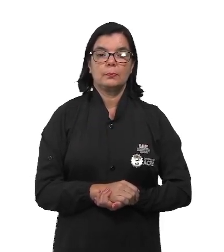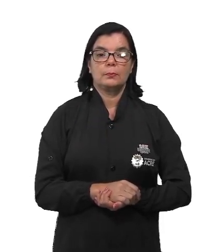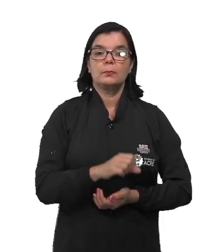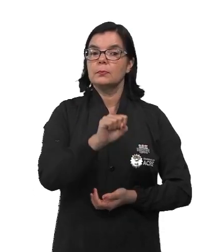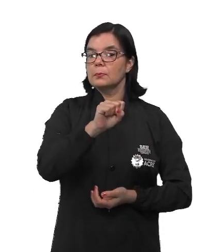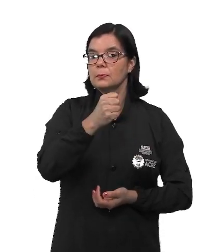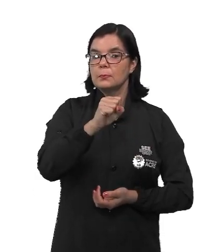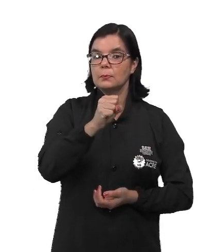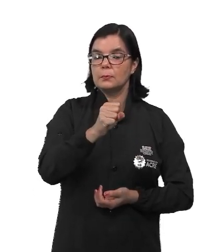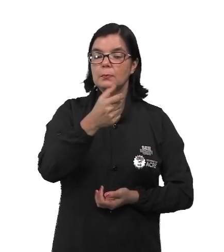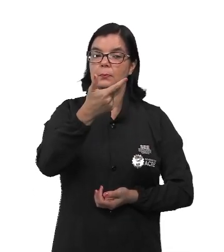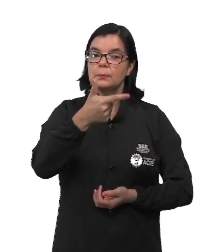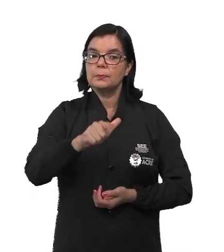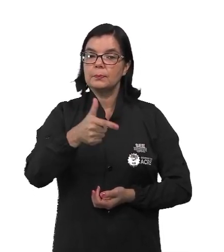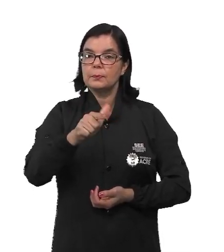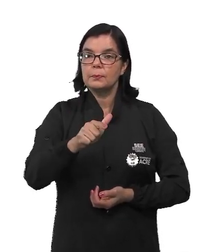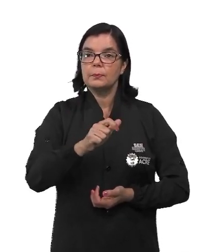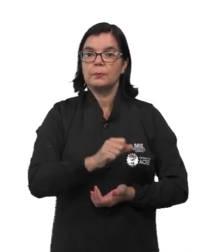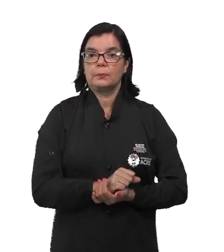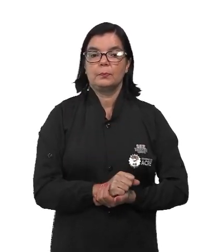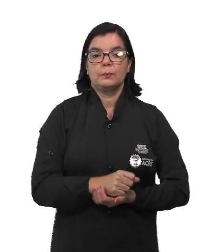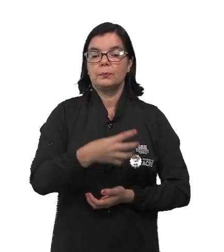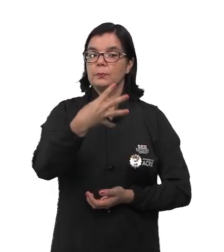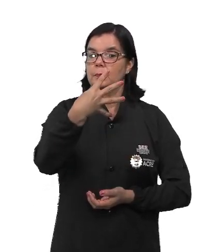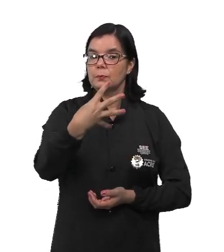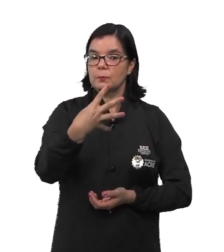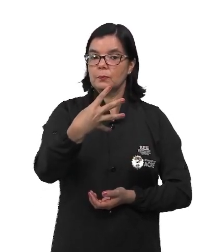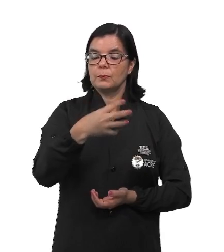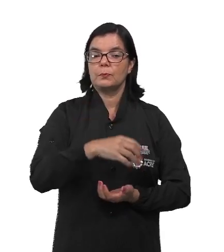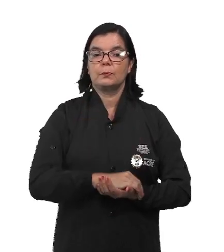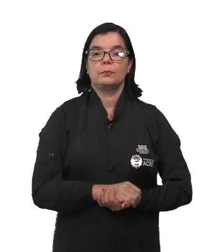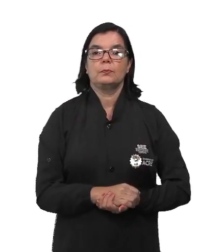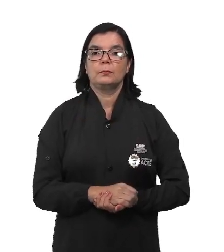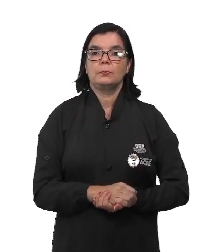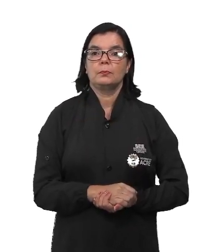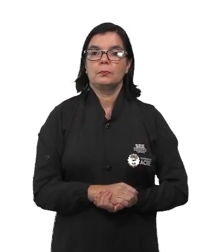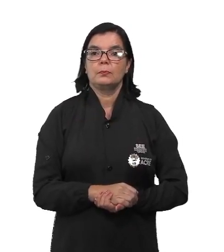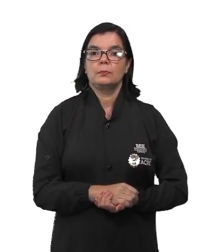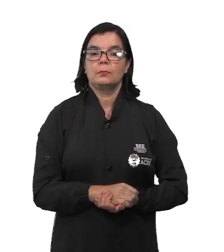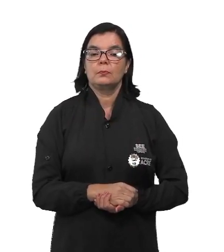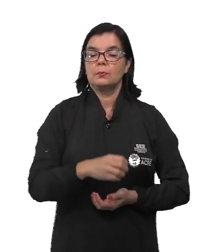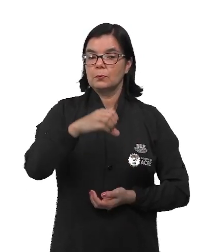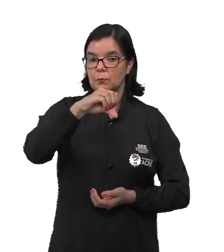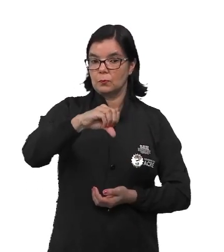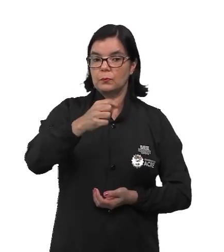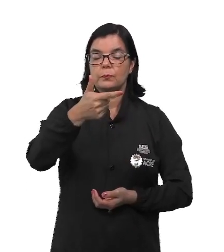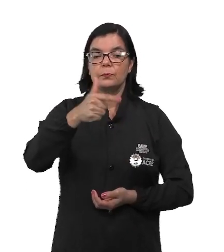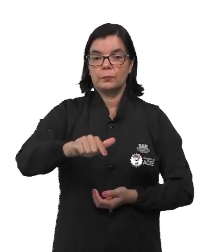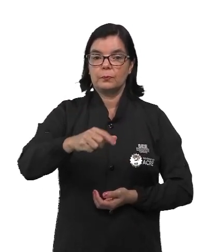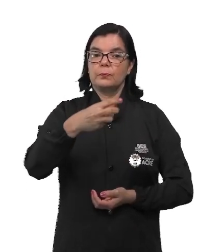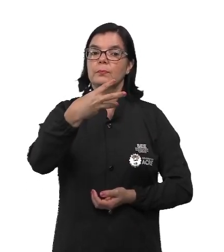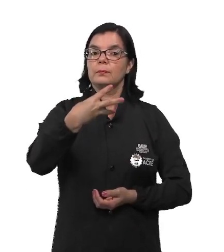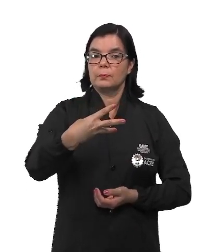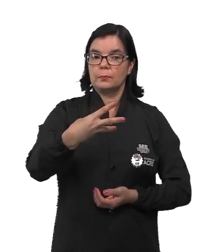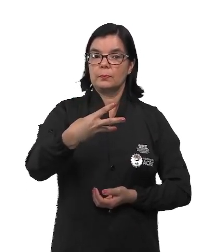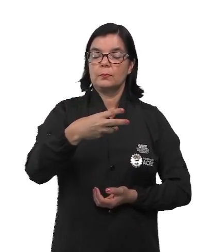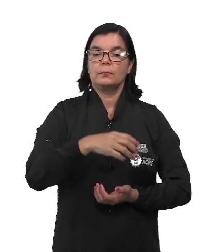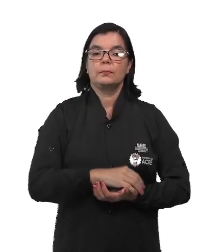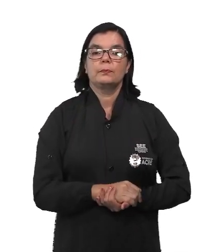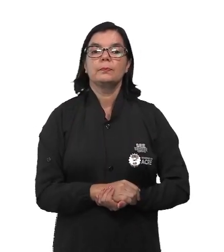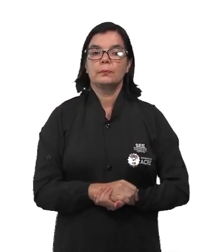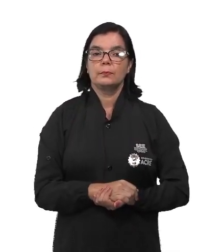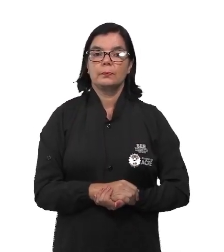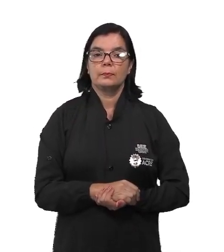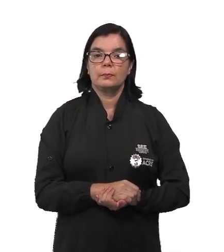O 8 4 vezes. O 9 aparece 3